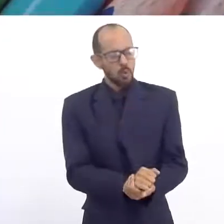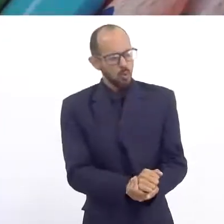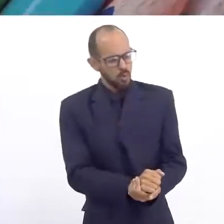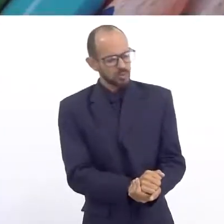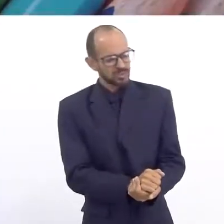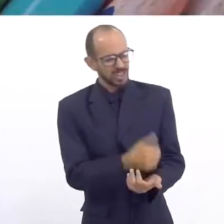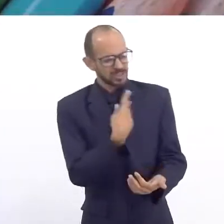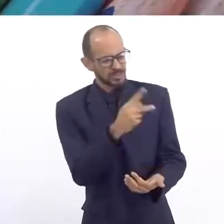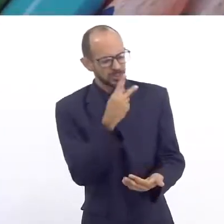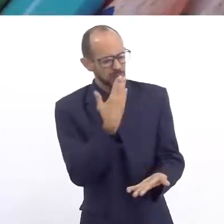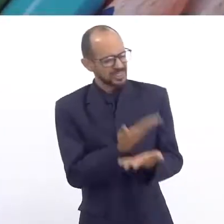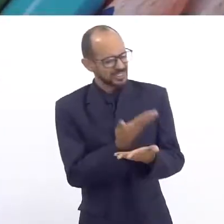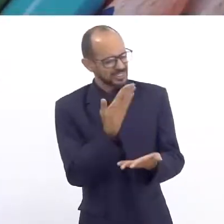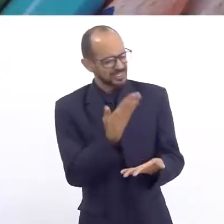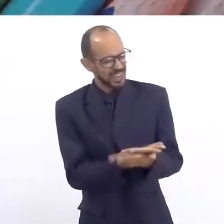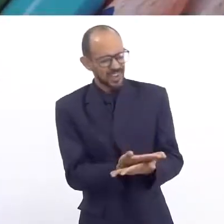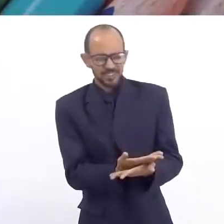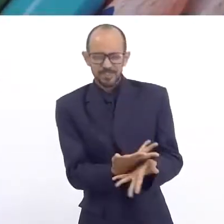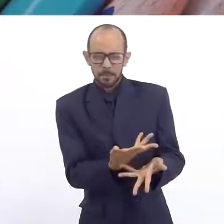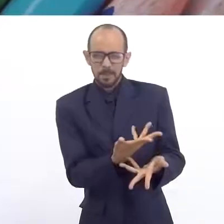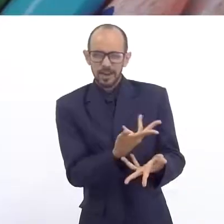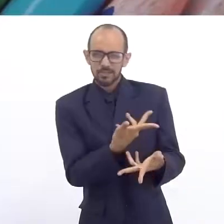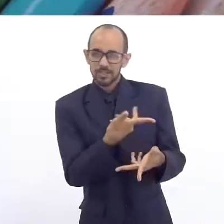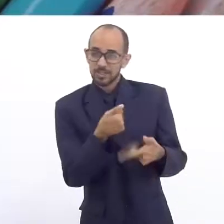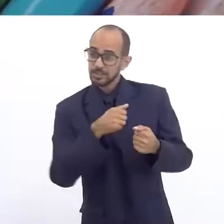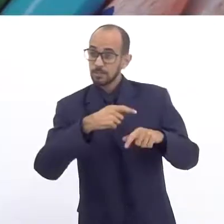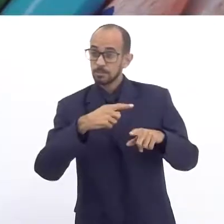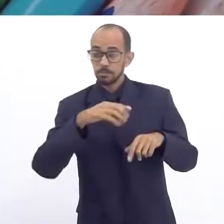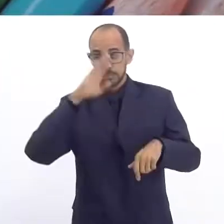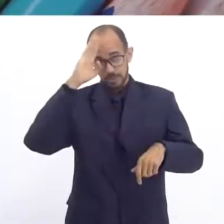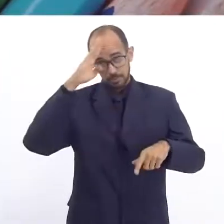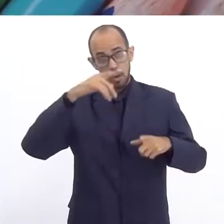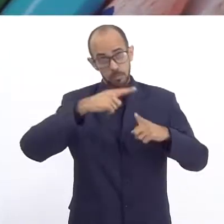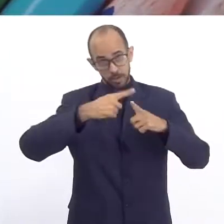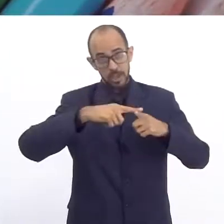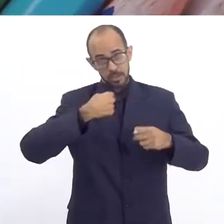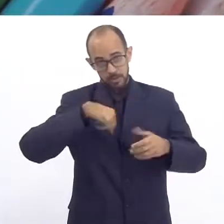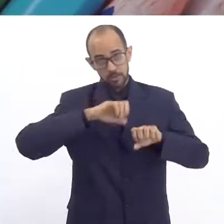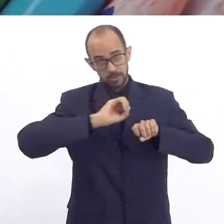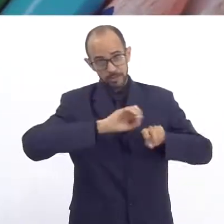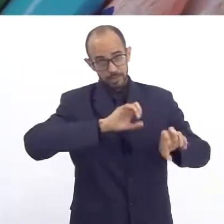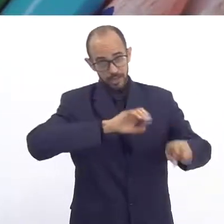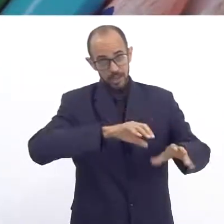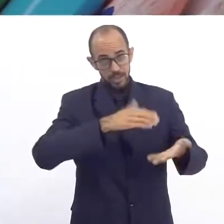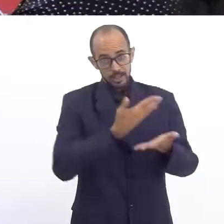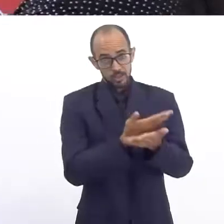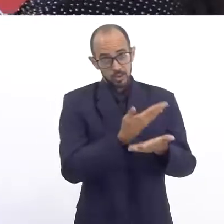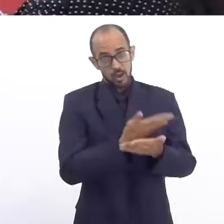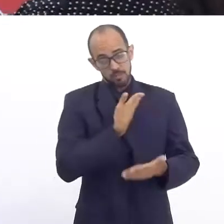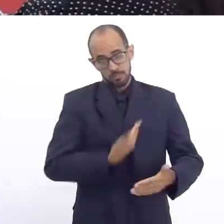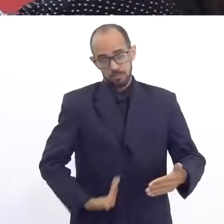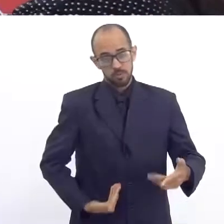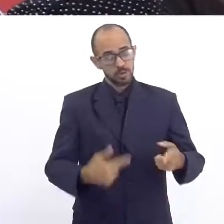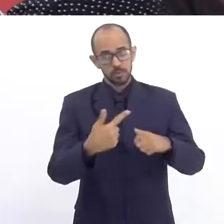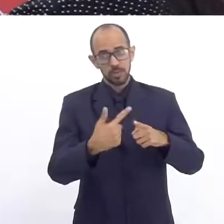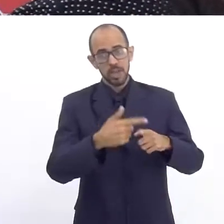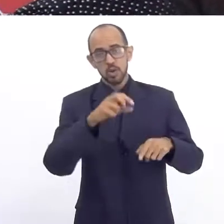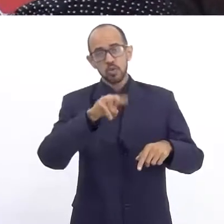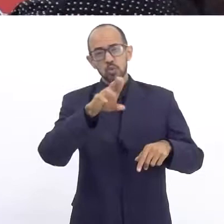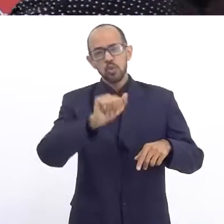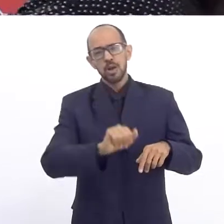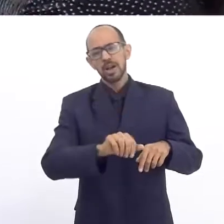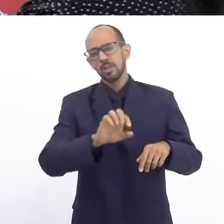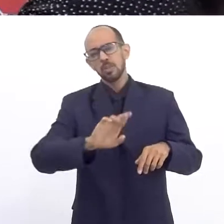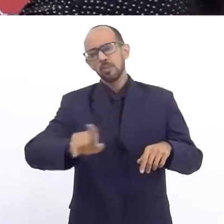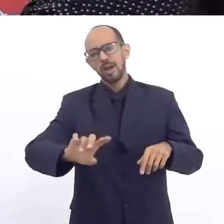Poxa, as palavras que você dizia em sala de aula, porque eu dei muito aula em escola pública, então não era só o conteúdo, na verdade nunca é,